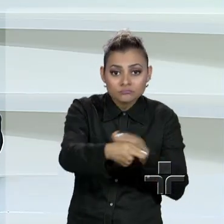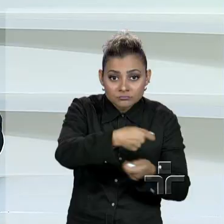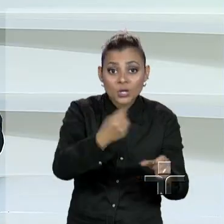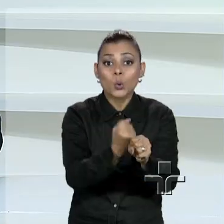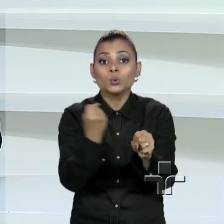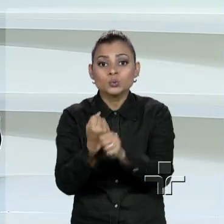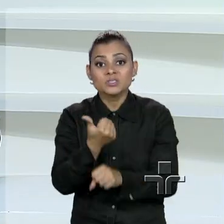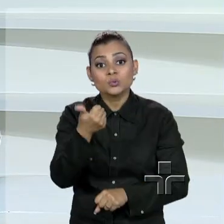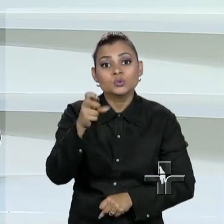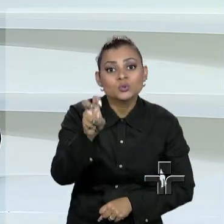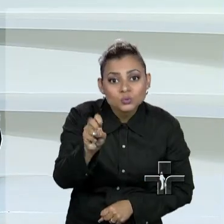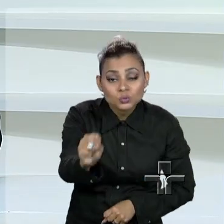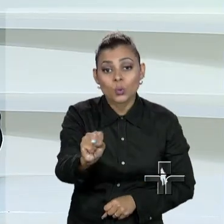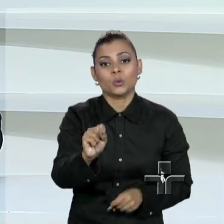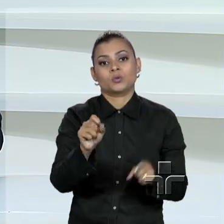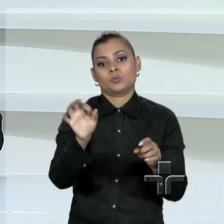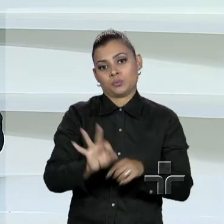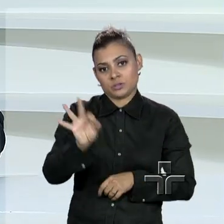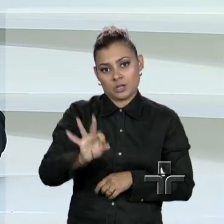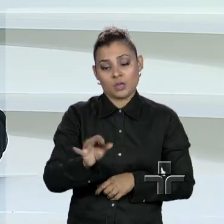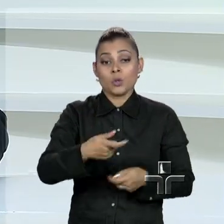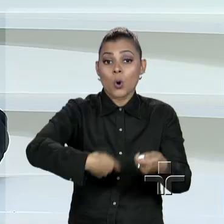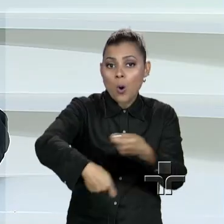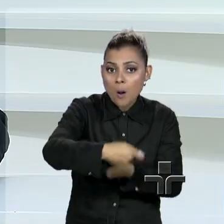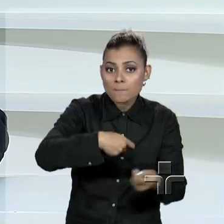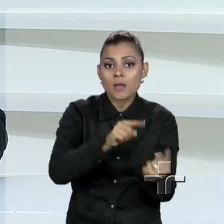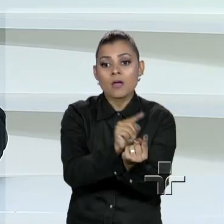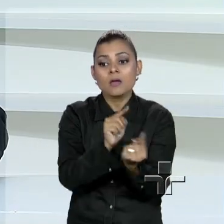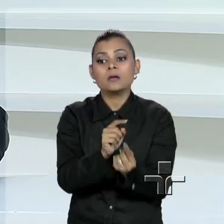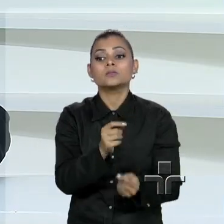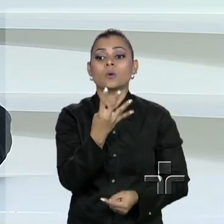construção, 18%, a do comércio, 47%.